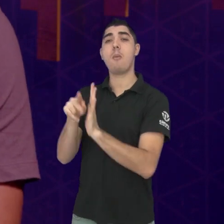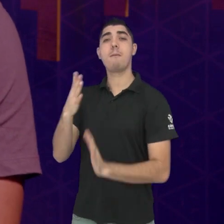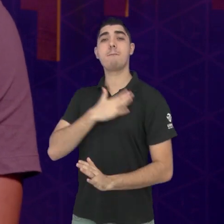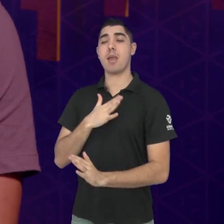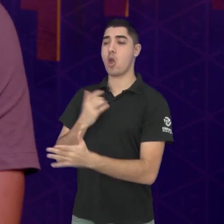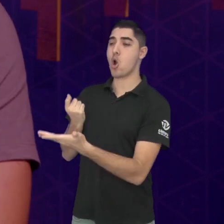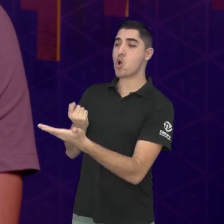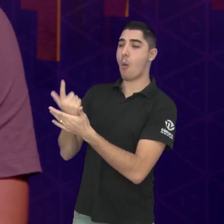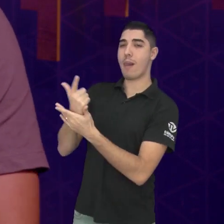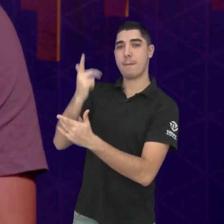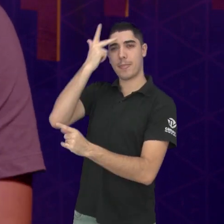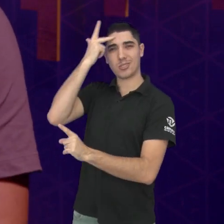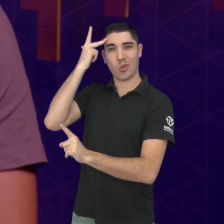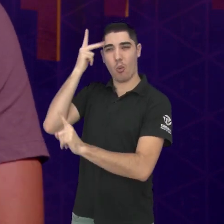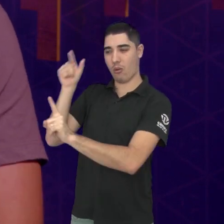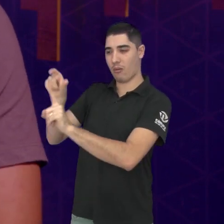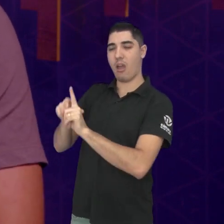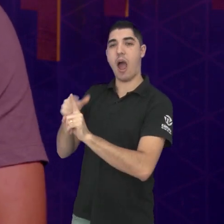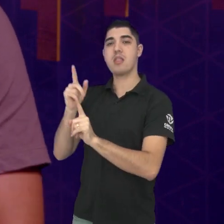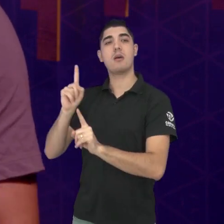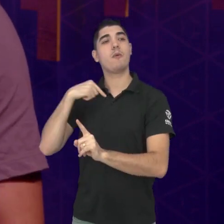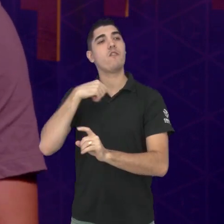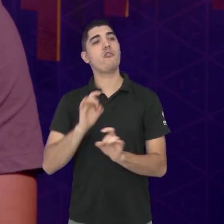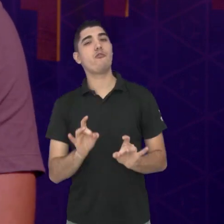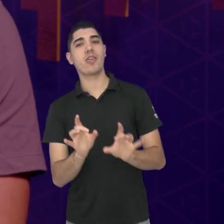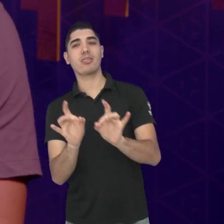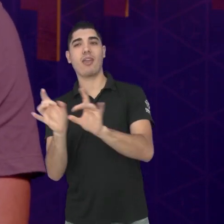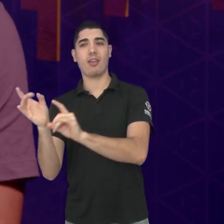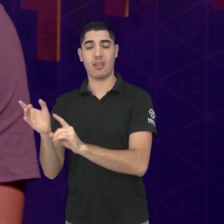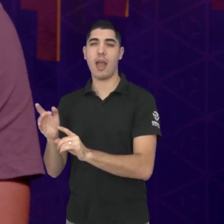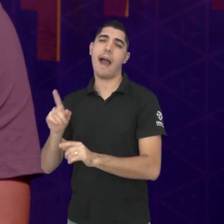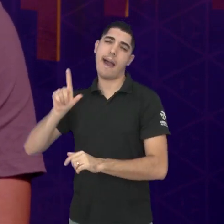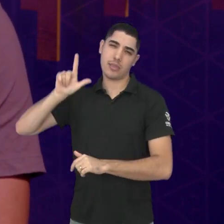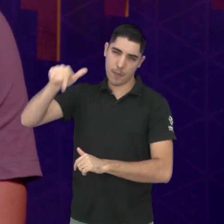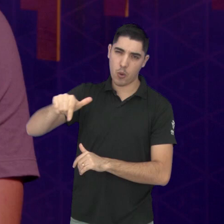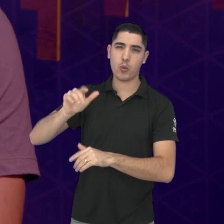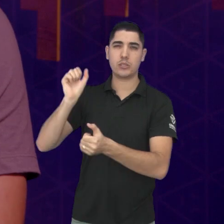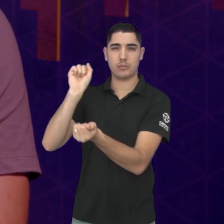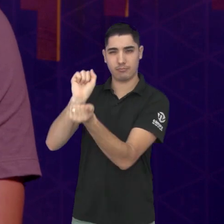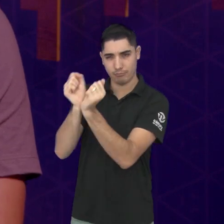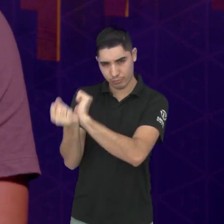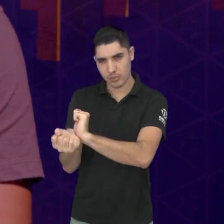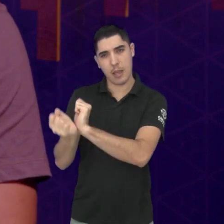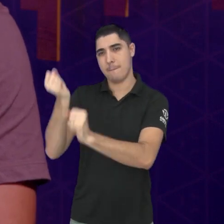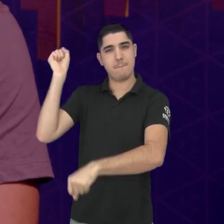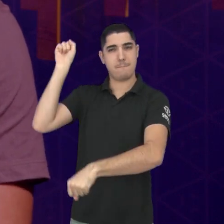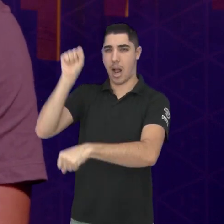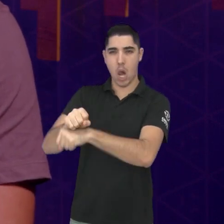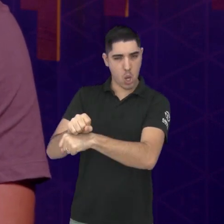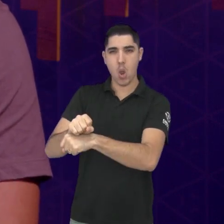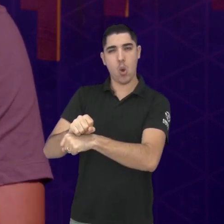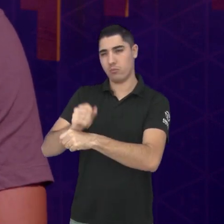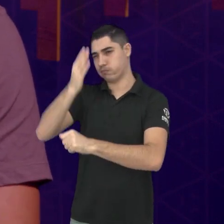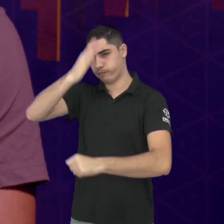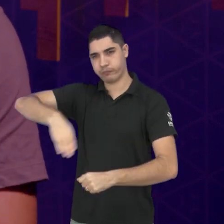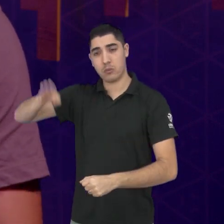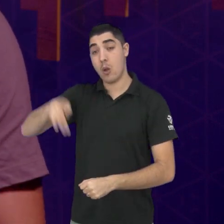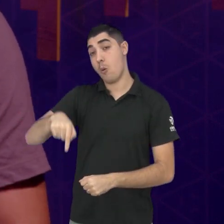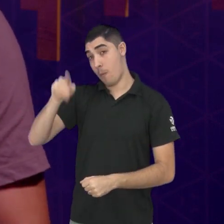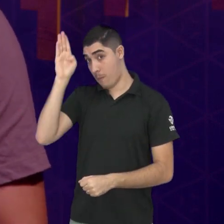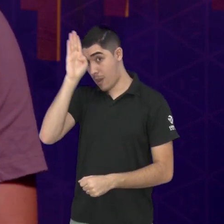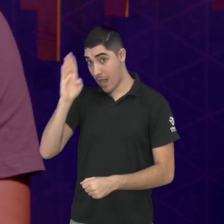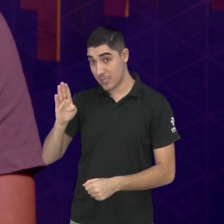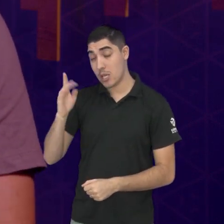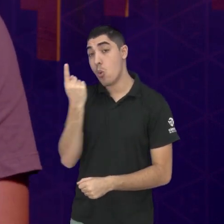né? E aí né, a escravidão ela foi abolida e tal. O Brasil foi o último país a abolir